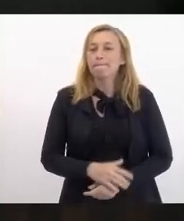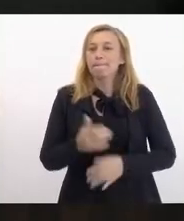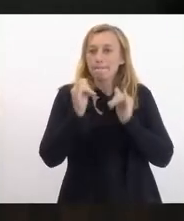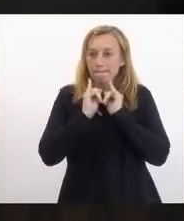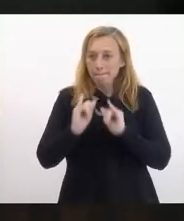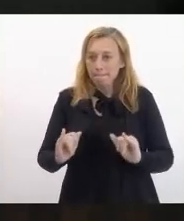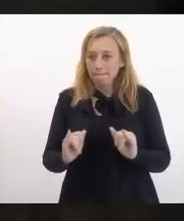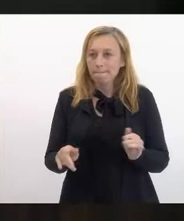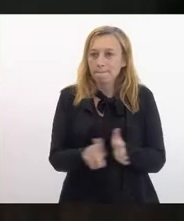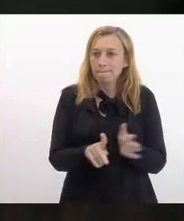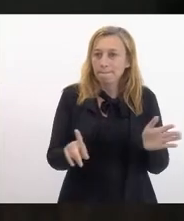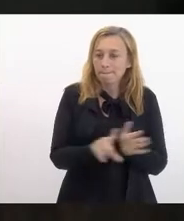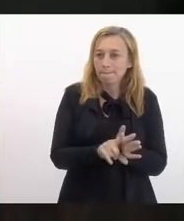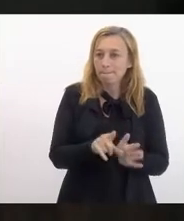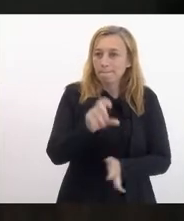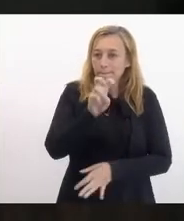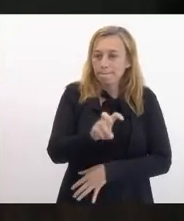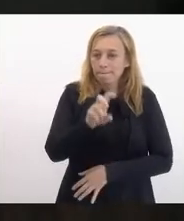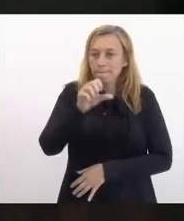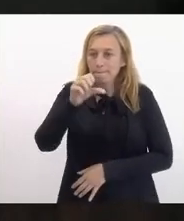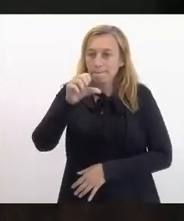Anuncio projeto de lei número